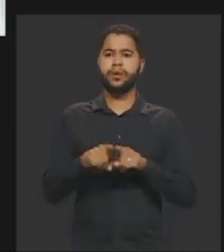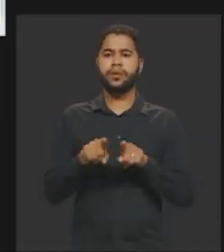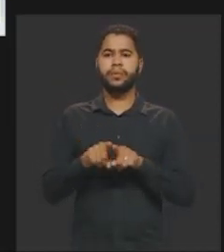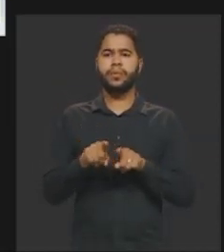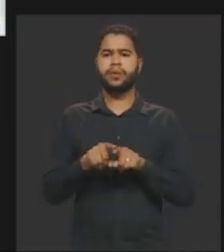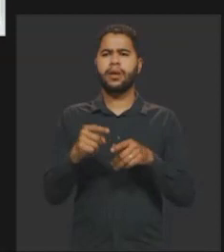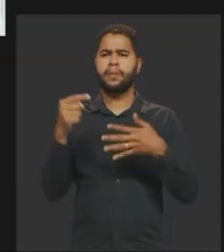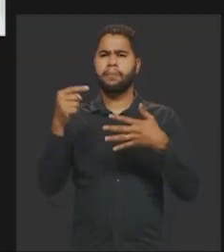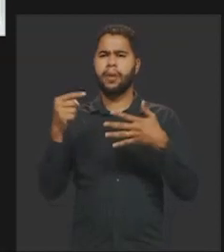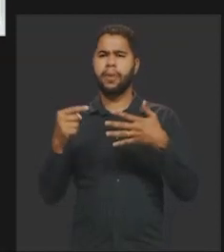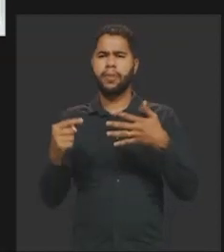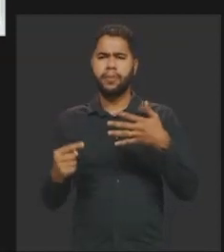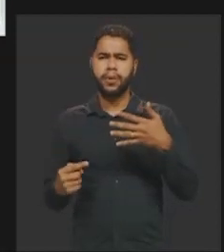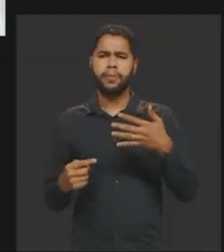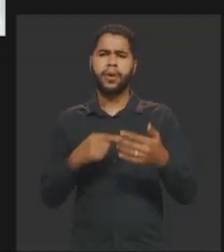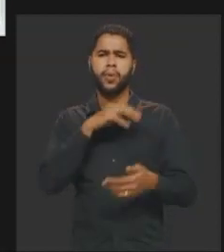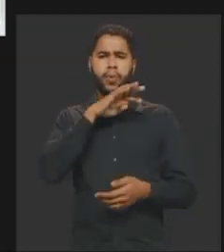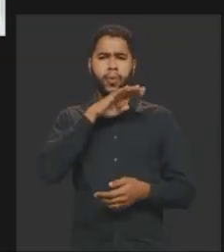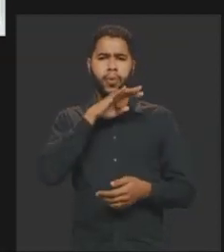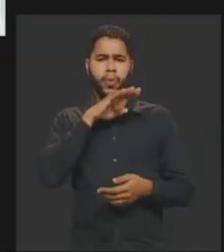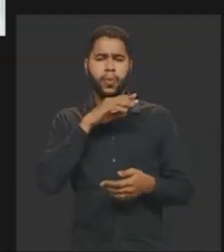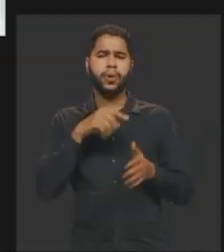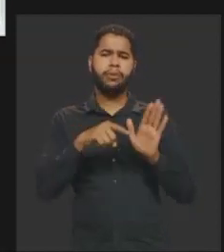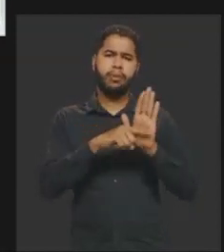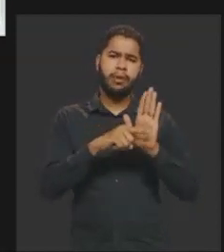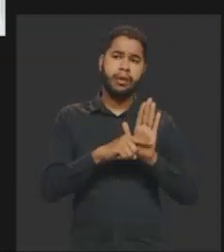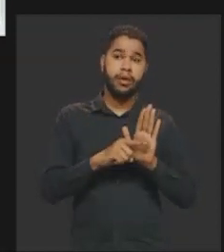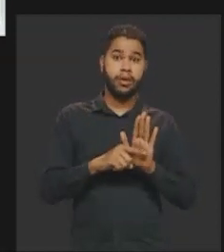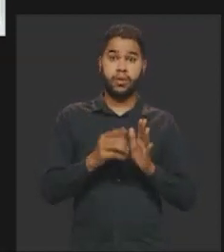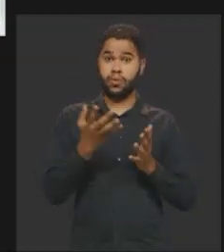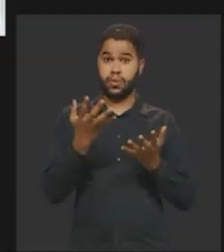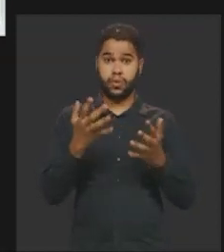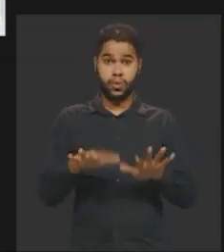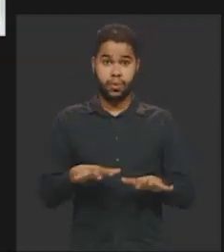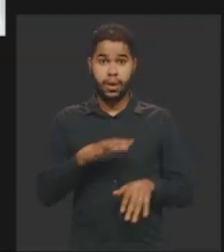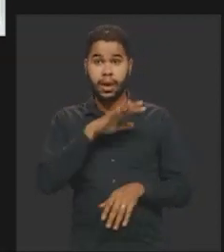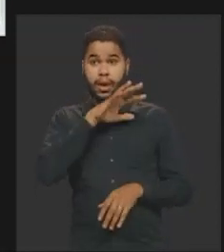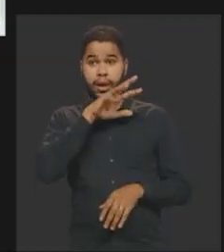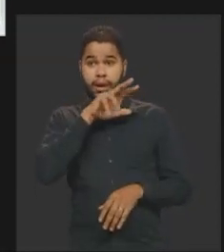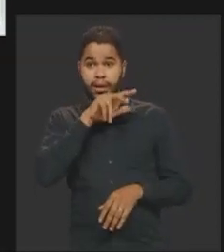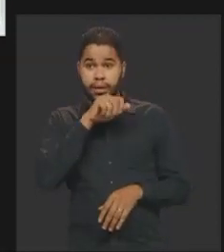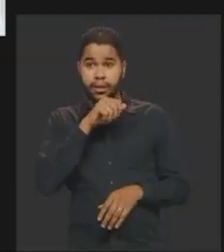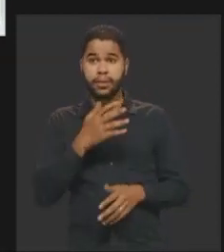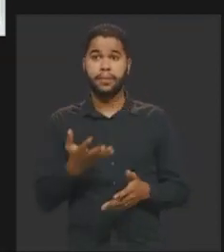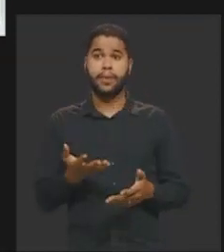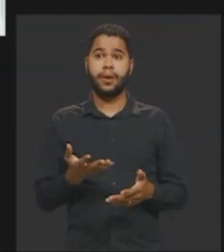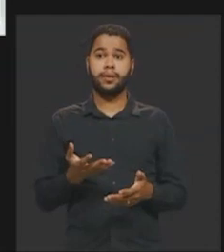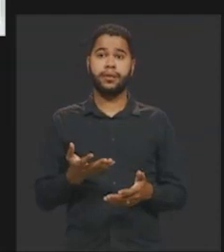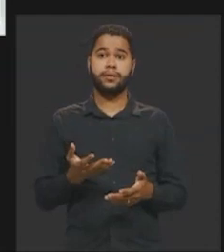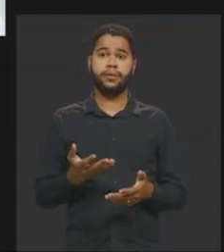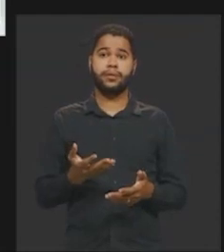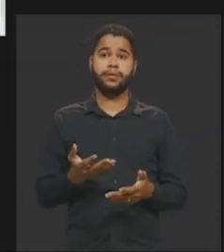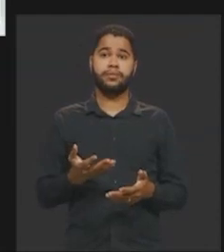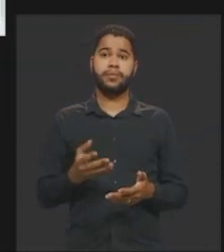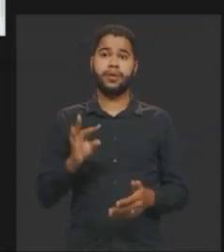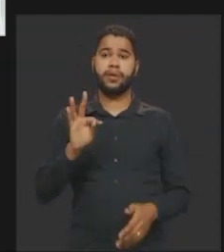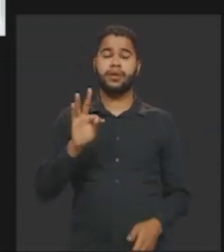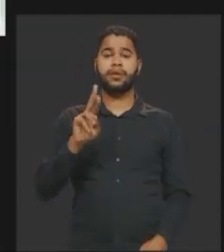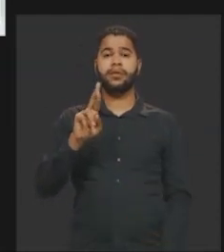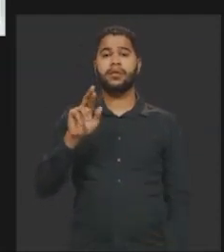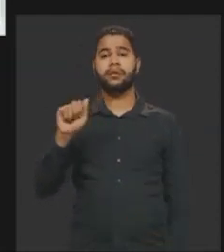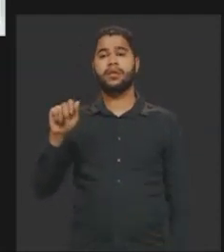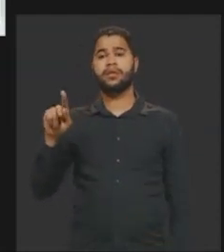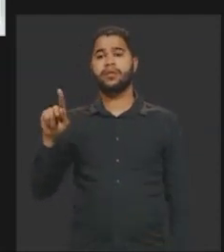Então, if you don't want animals, se você não quer animais, gassed, electrocuted, trapped or